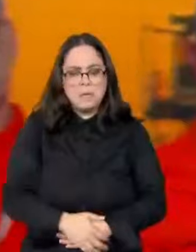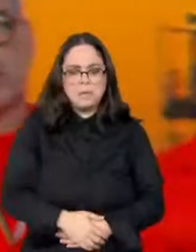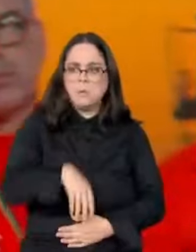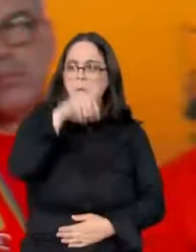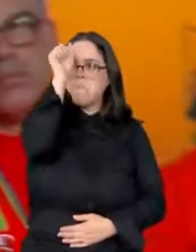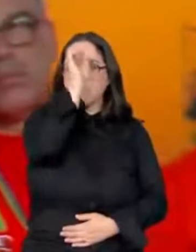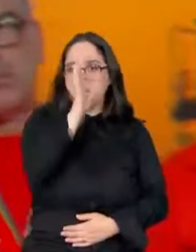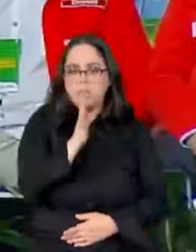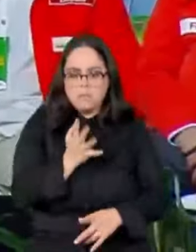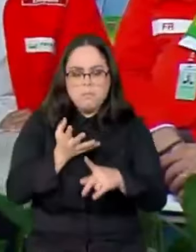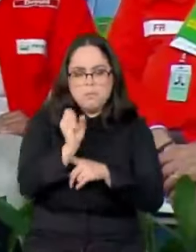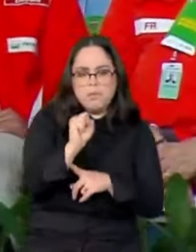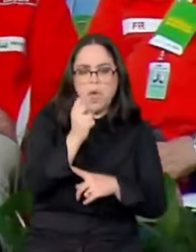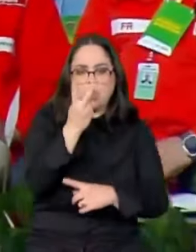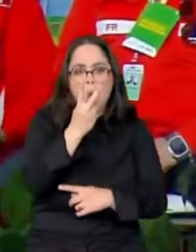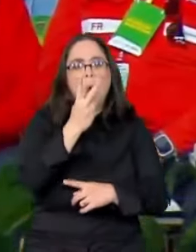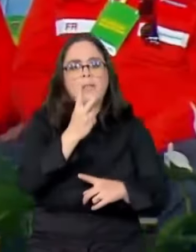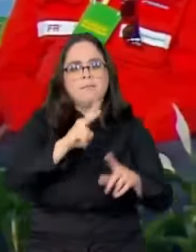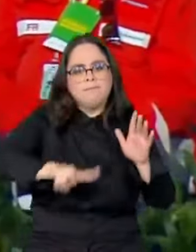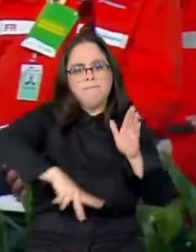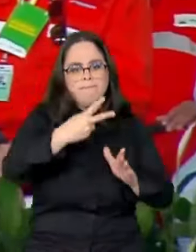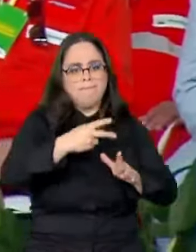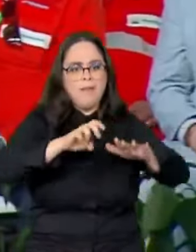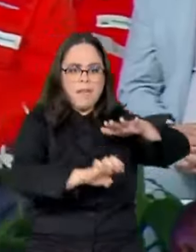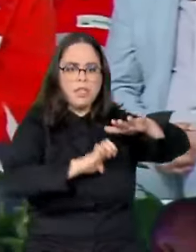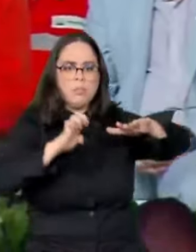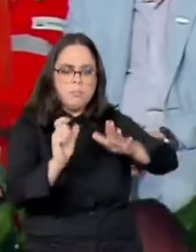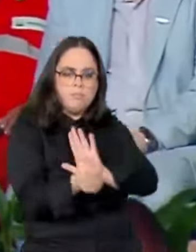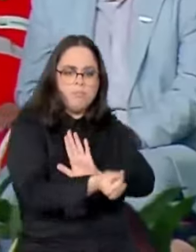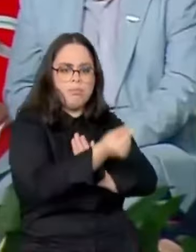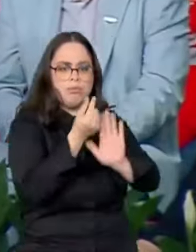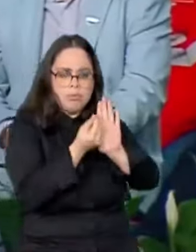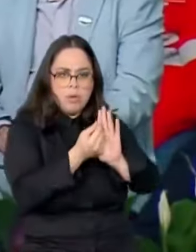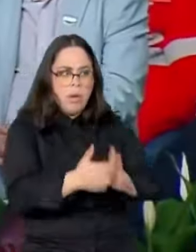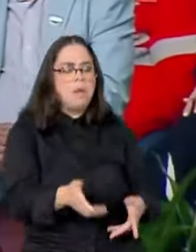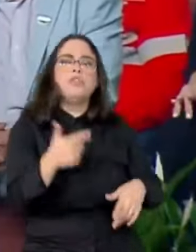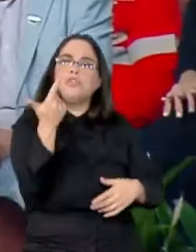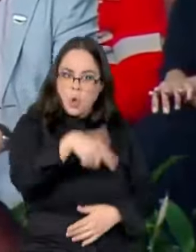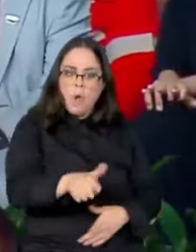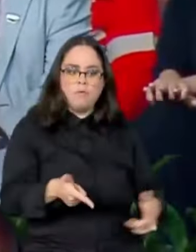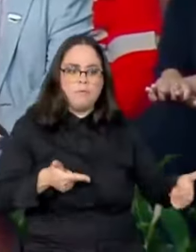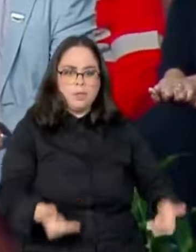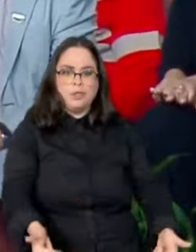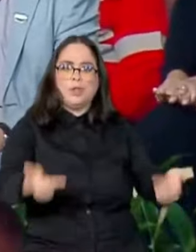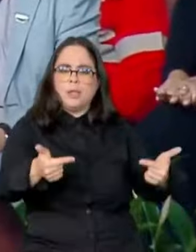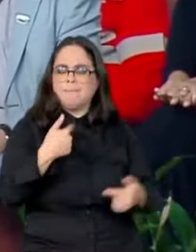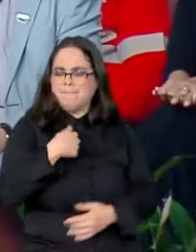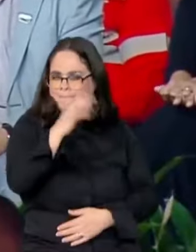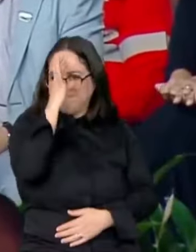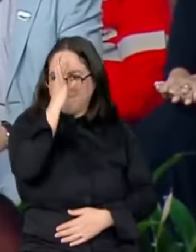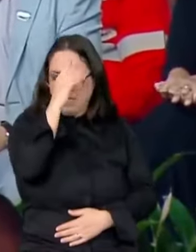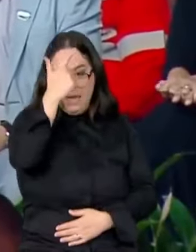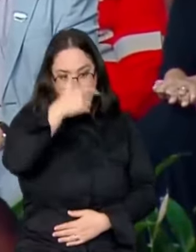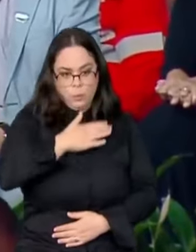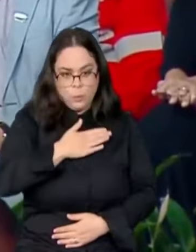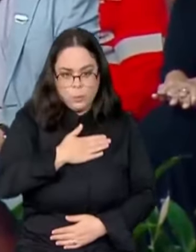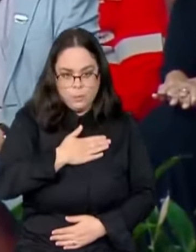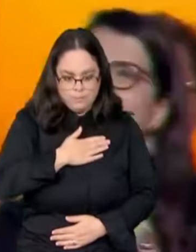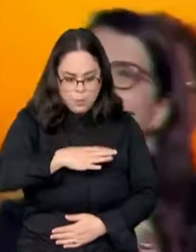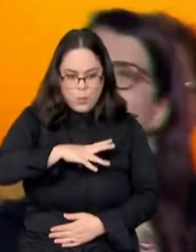ganhou 2 vezes investimento grade no meu primeiro mandato, e agora eu tenho sorte. Imagina o seguinte, eu e